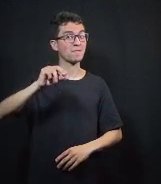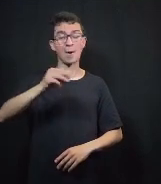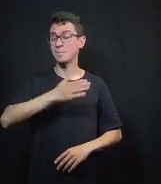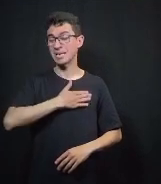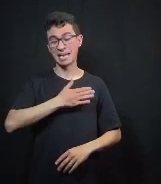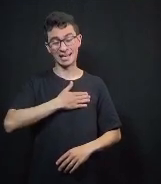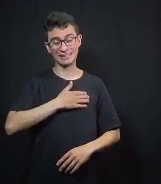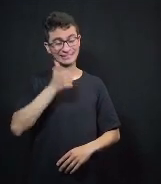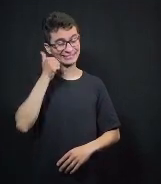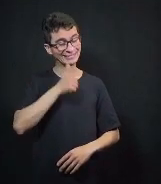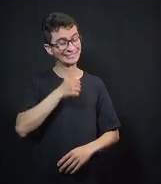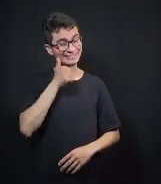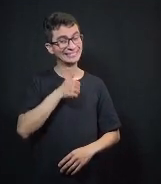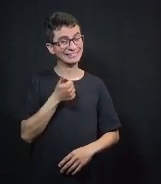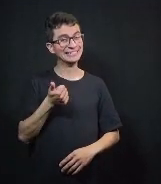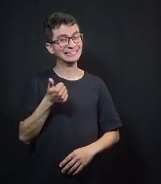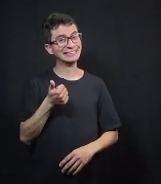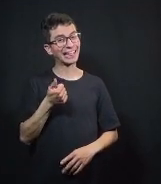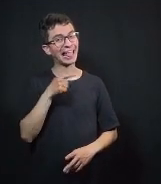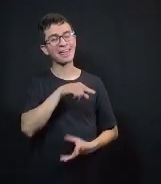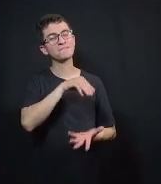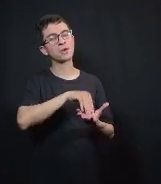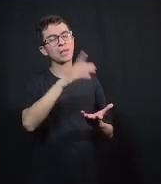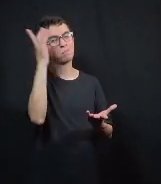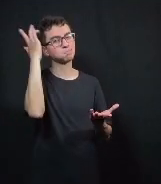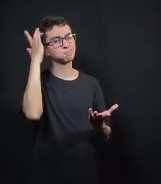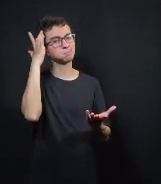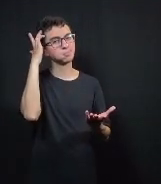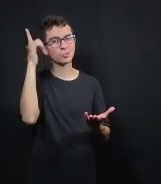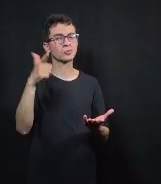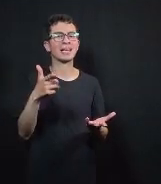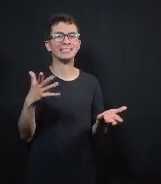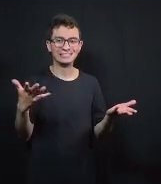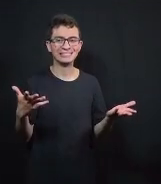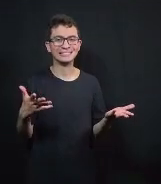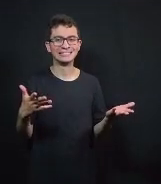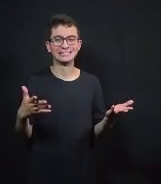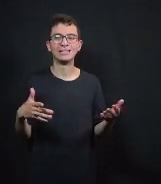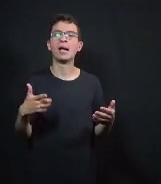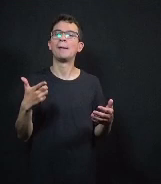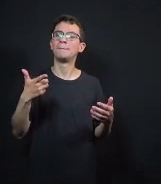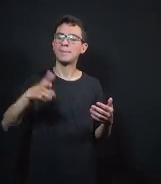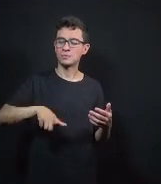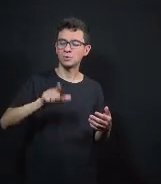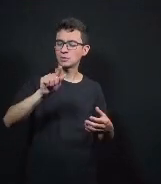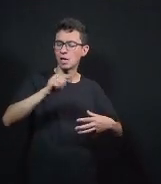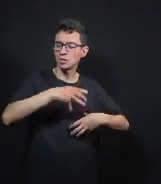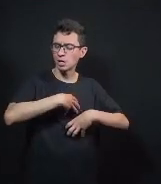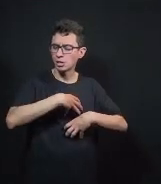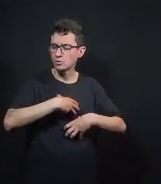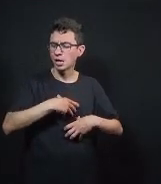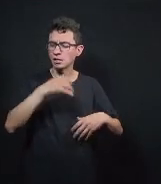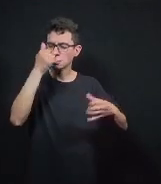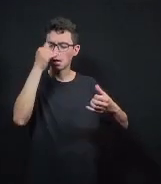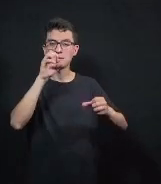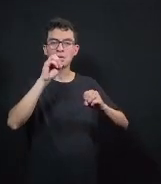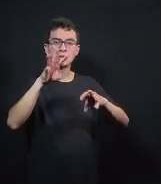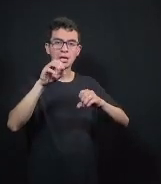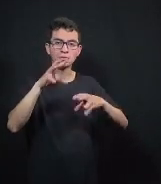e tem, obviamente, uma questão que é mais de fundo, que é o modo como a educação